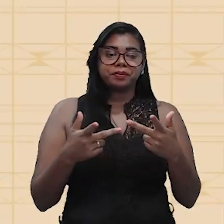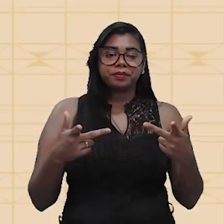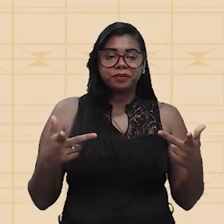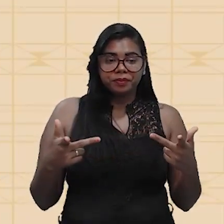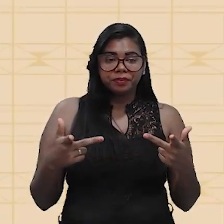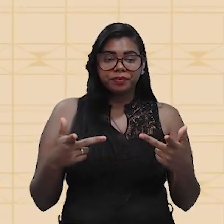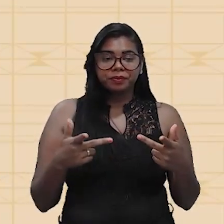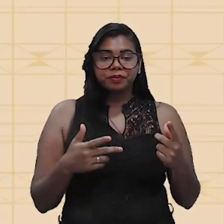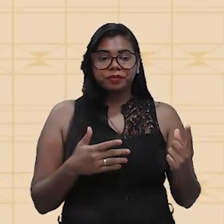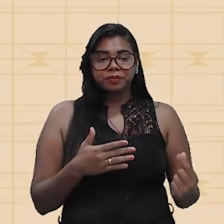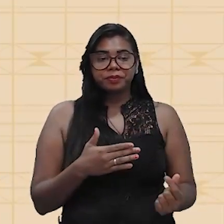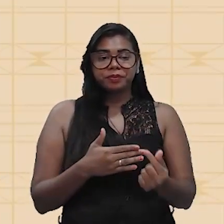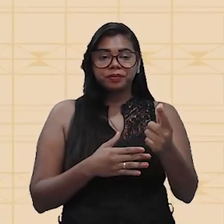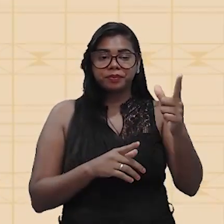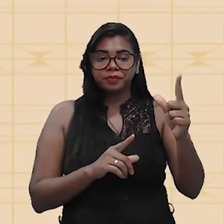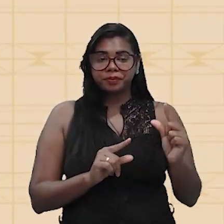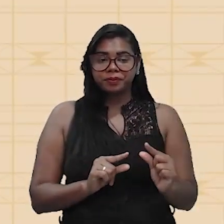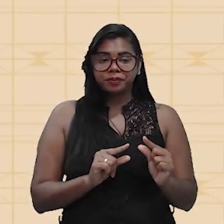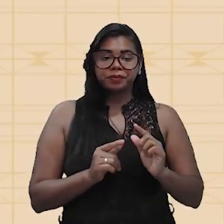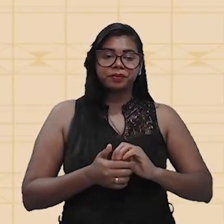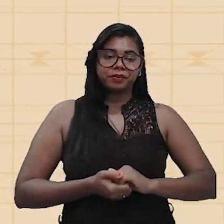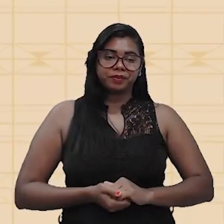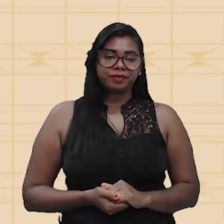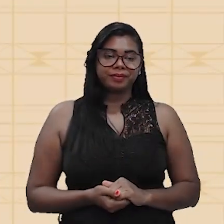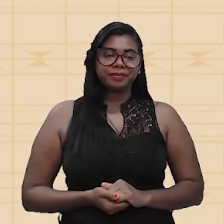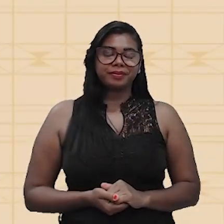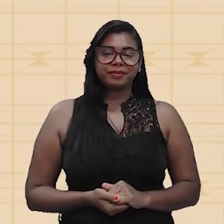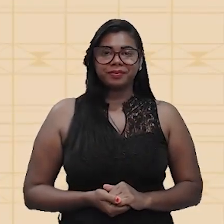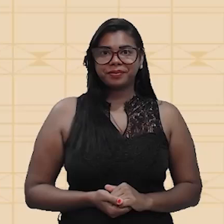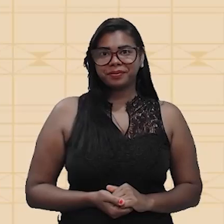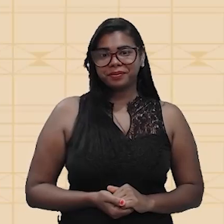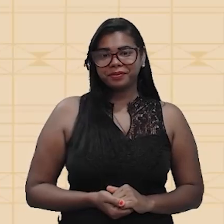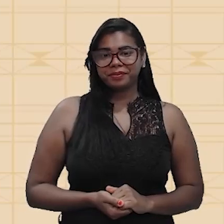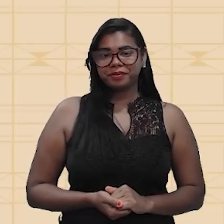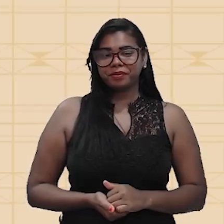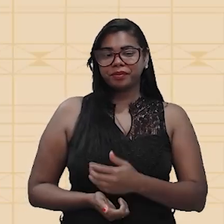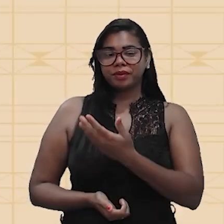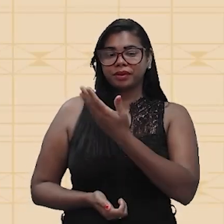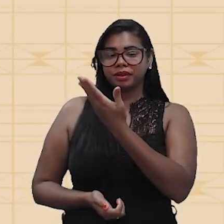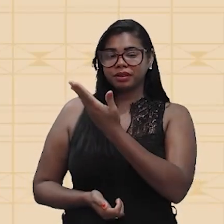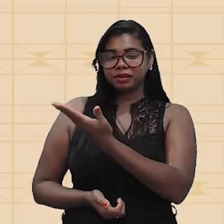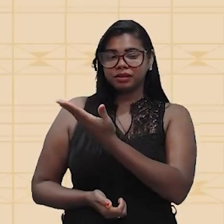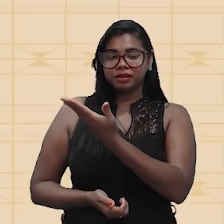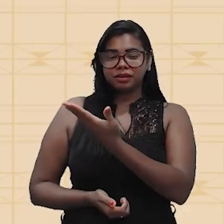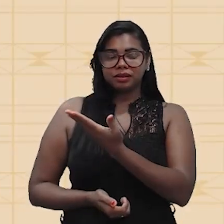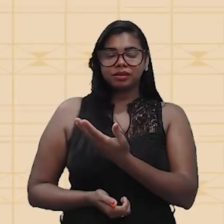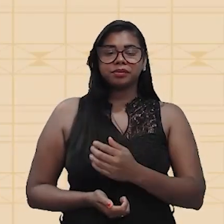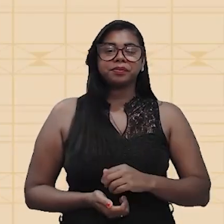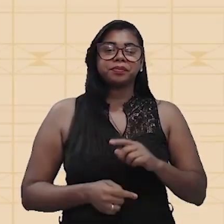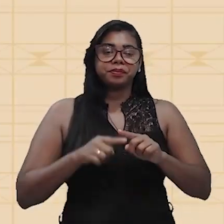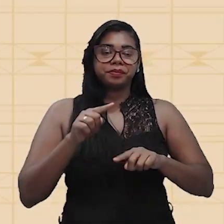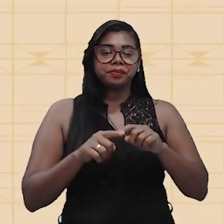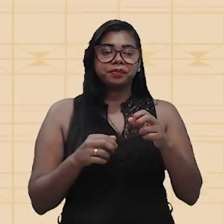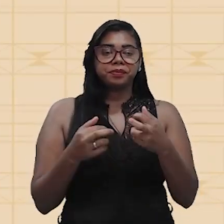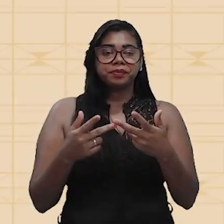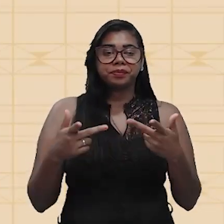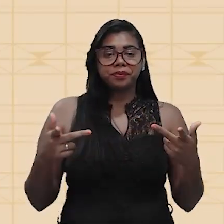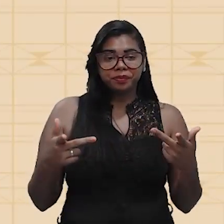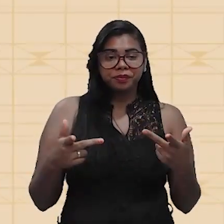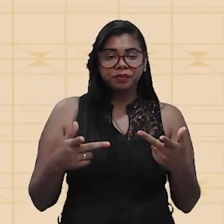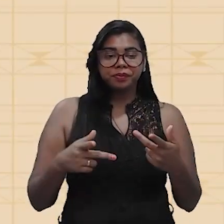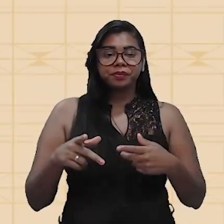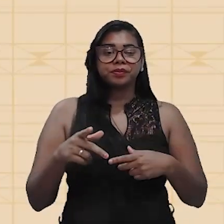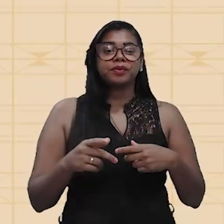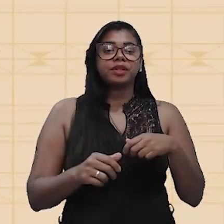ser reduzida, tá bom? Ou seja, sabe quando você tem um equipamento que você precisa estar trocando a pilha